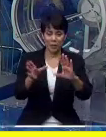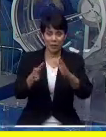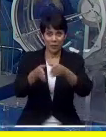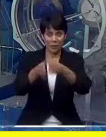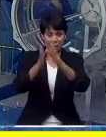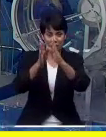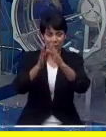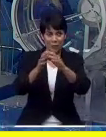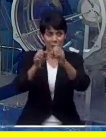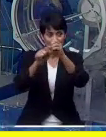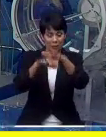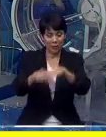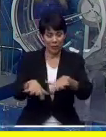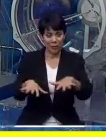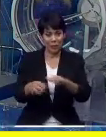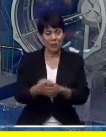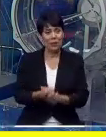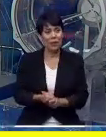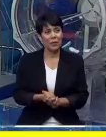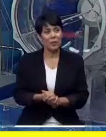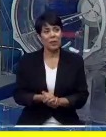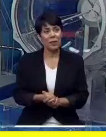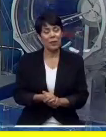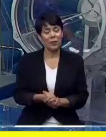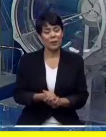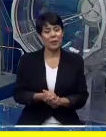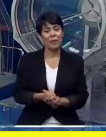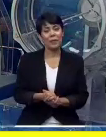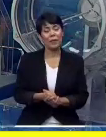liberação manualmente. Estamos acompanhando aí. Agora sim,